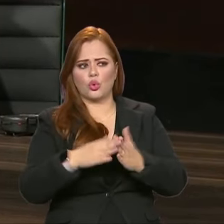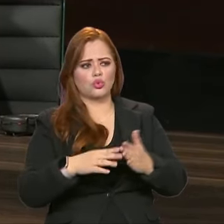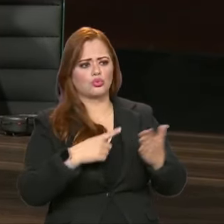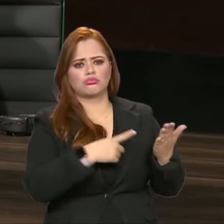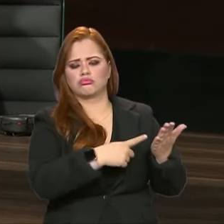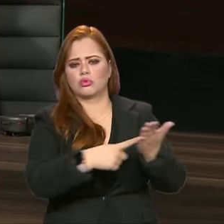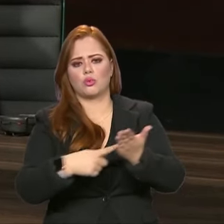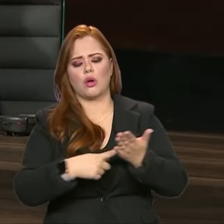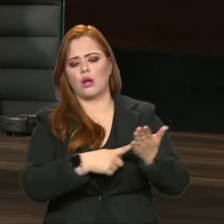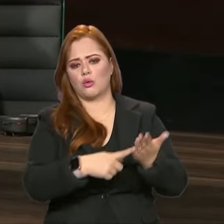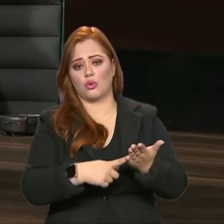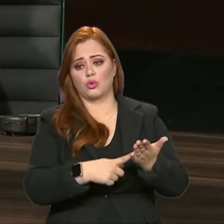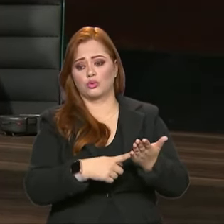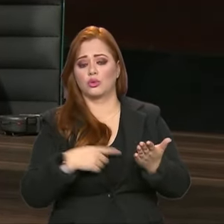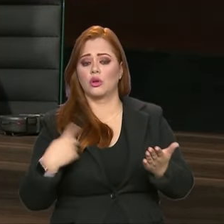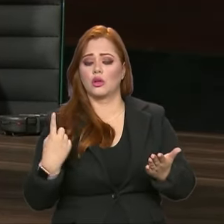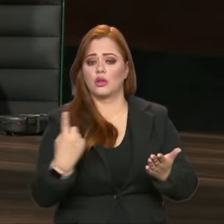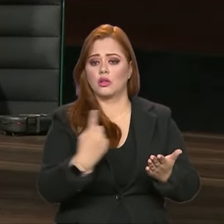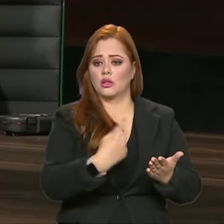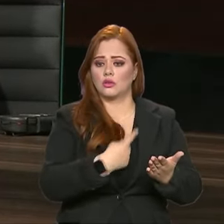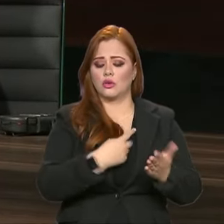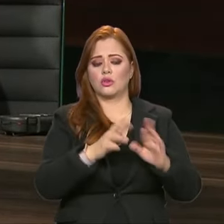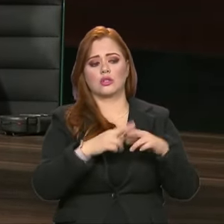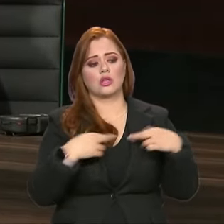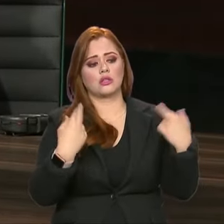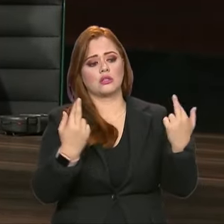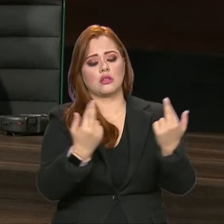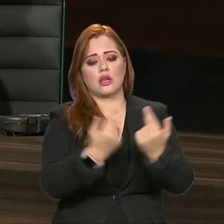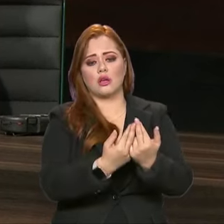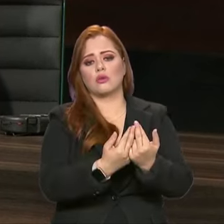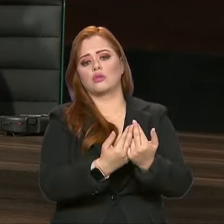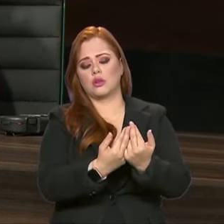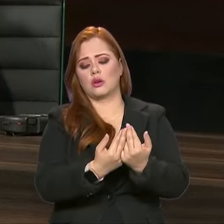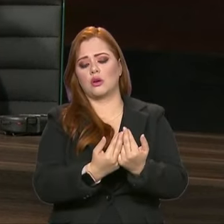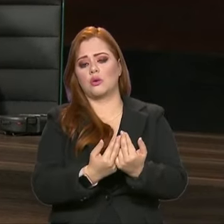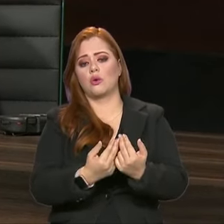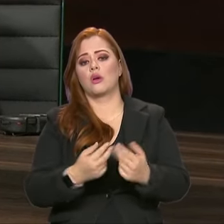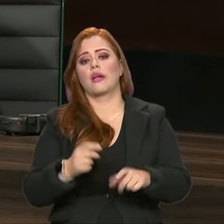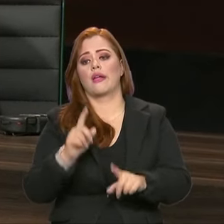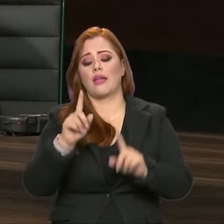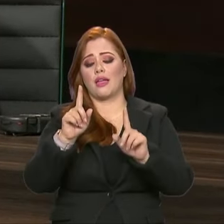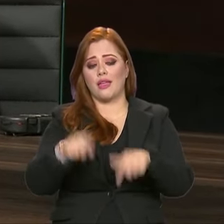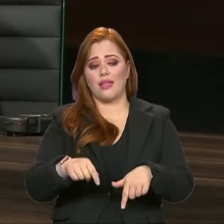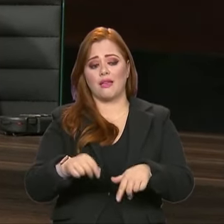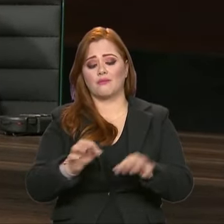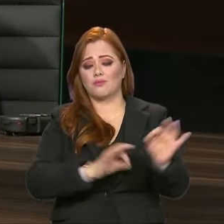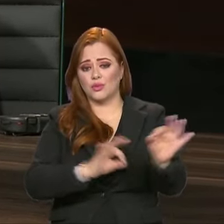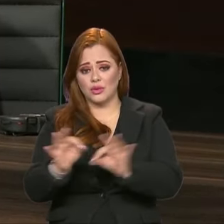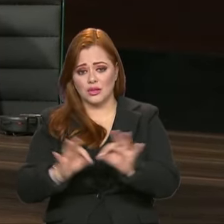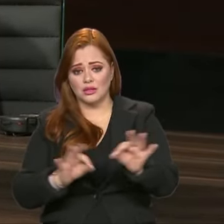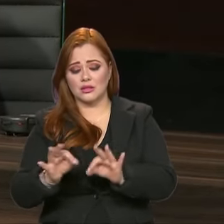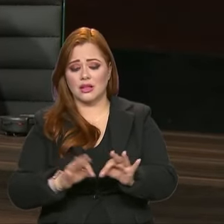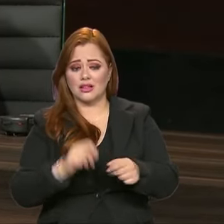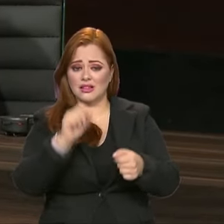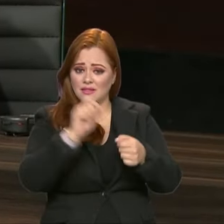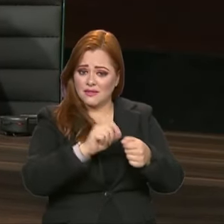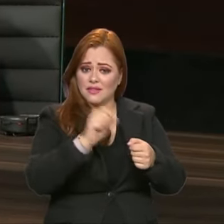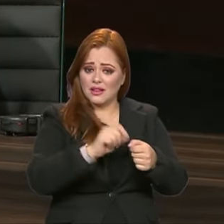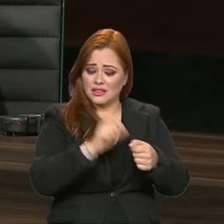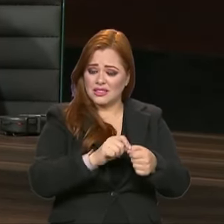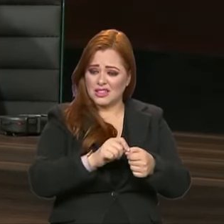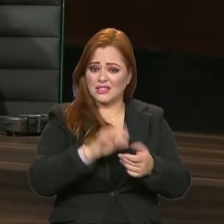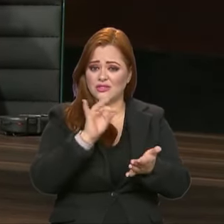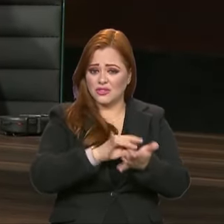acordo de Escaçu, que esse convênio, essa convenção 169 da OIT seja cumprida. Queremos que